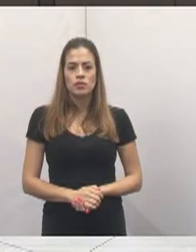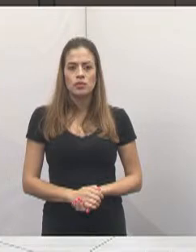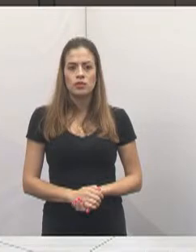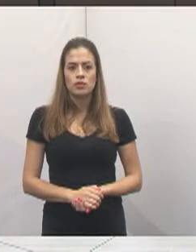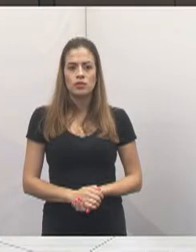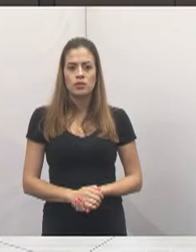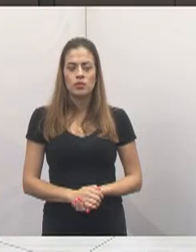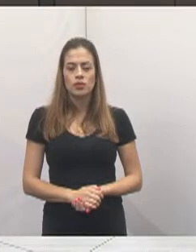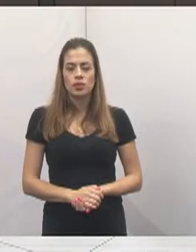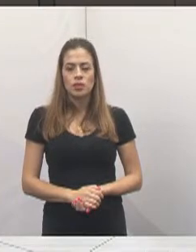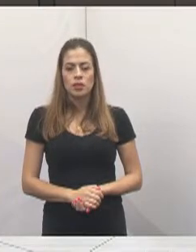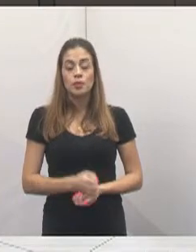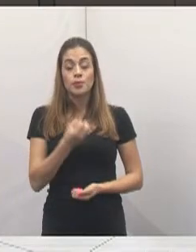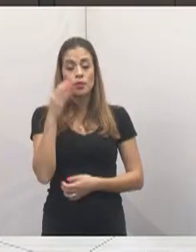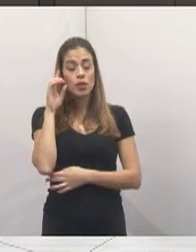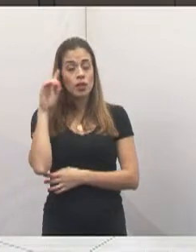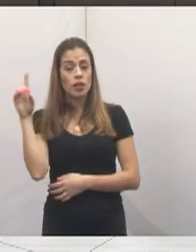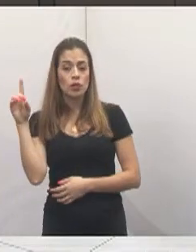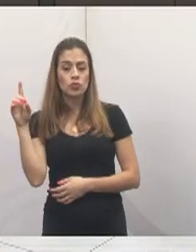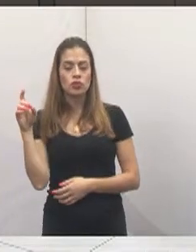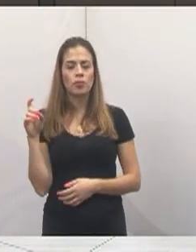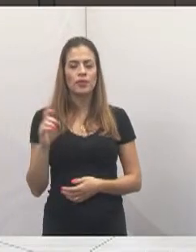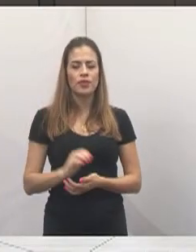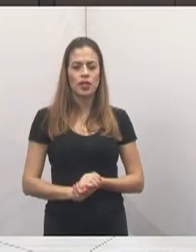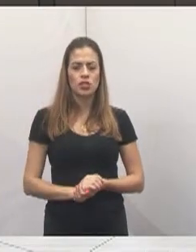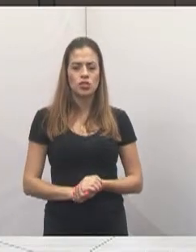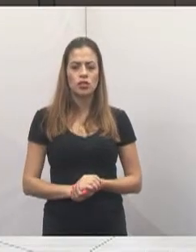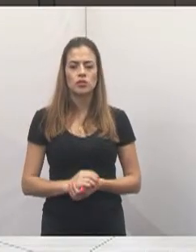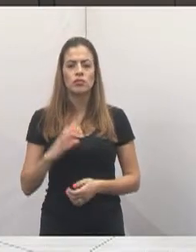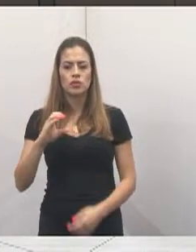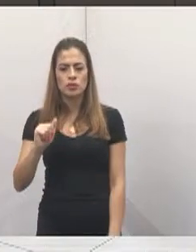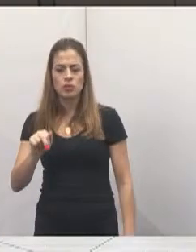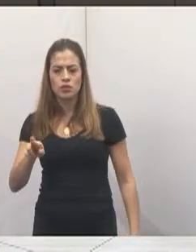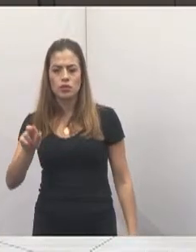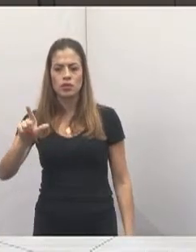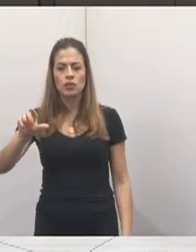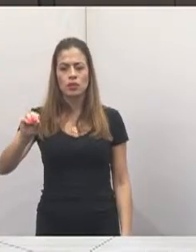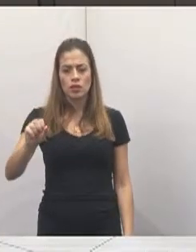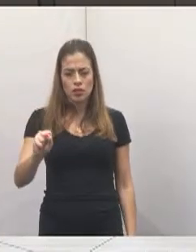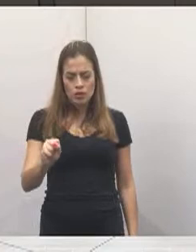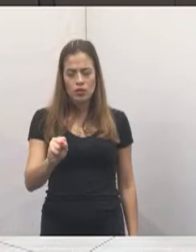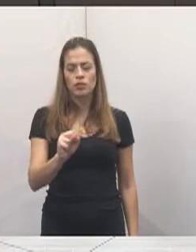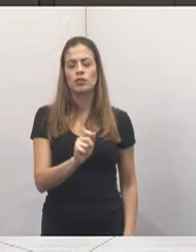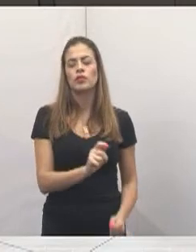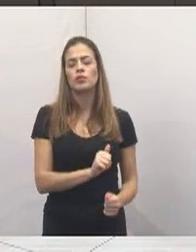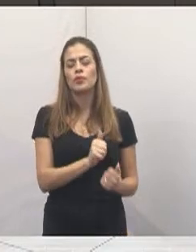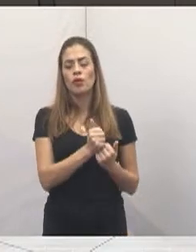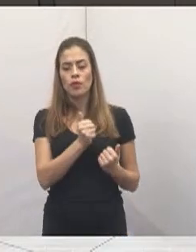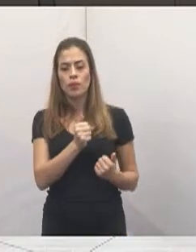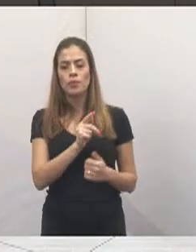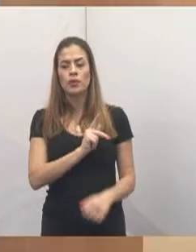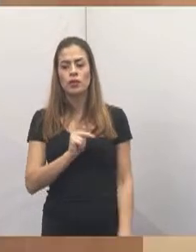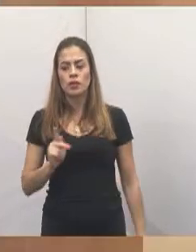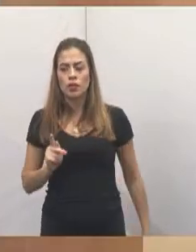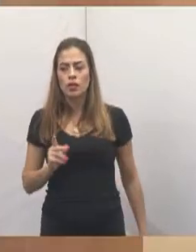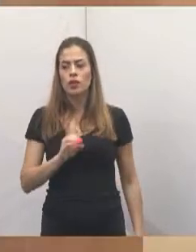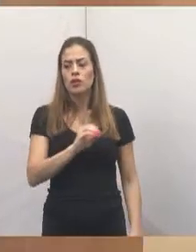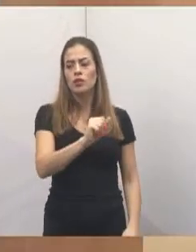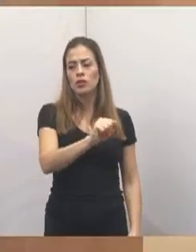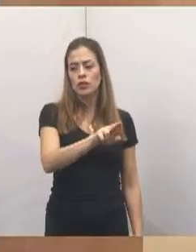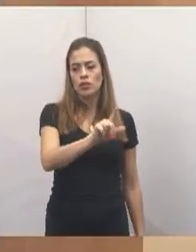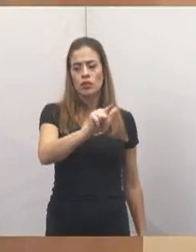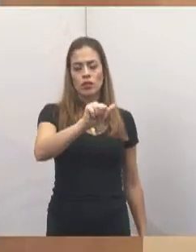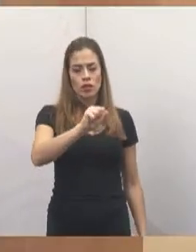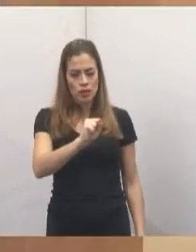Bom dia a todos, cumprimentar o Dr. Carlos Guerra, o Dr. Douglas Araújo, vice-presidente da OAB, em nome dos quais cumprimento todos os demais